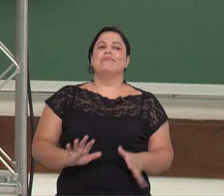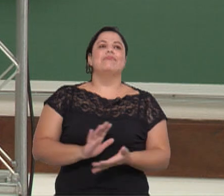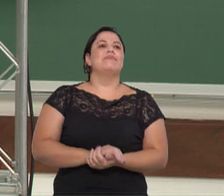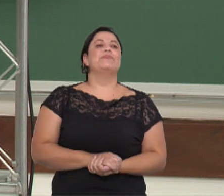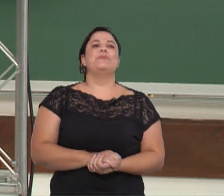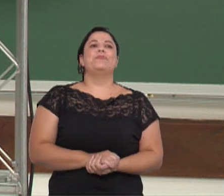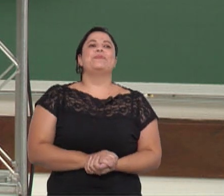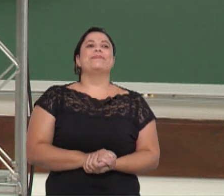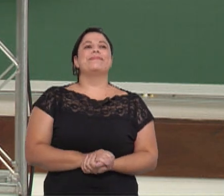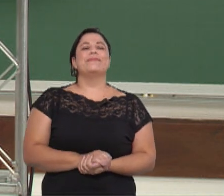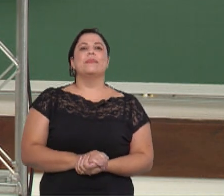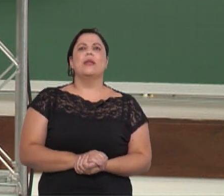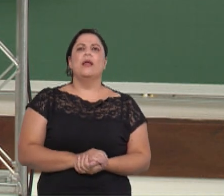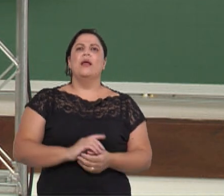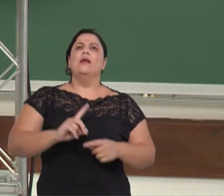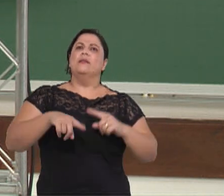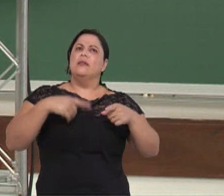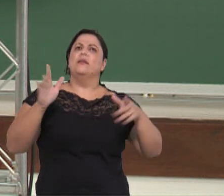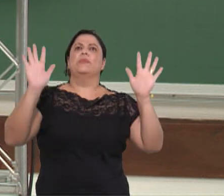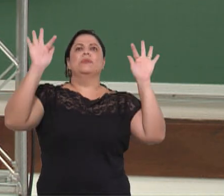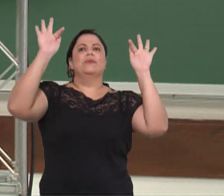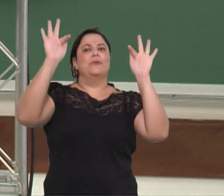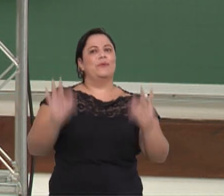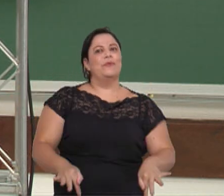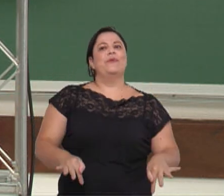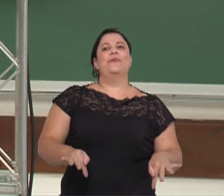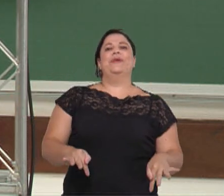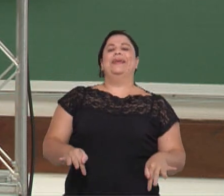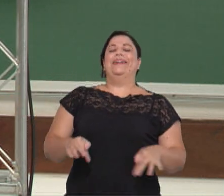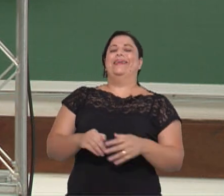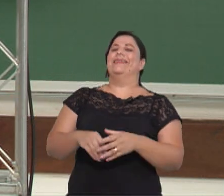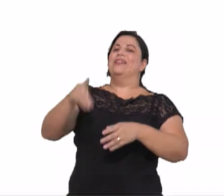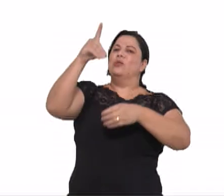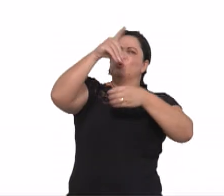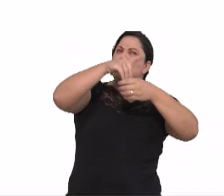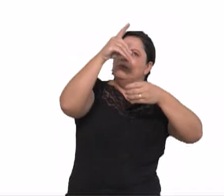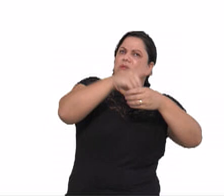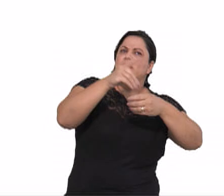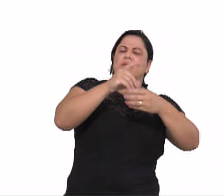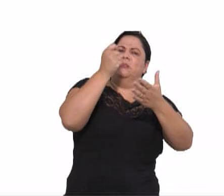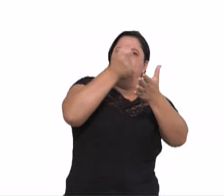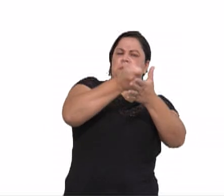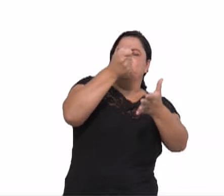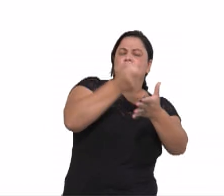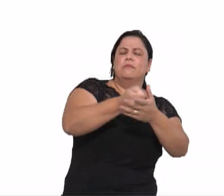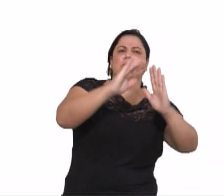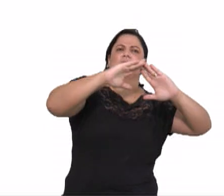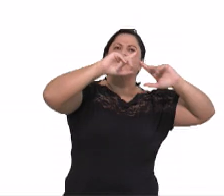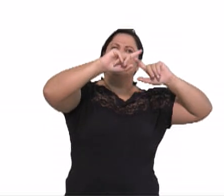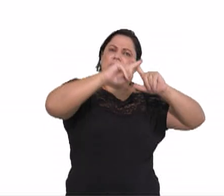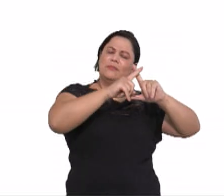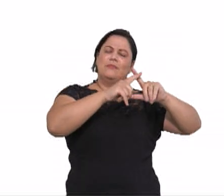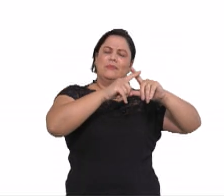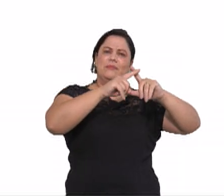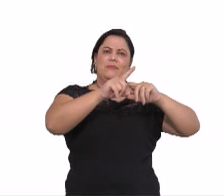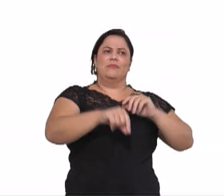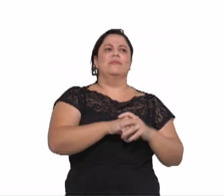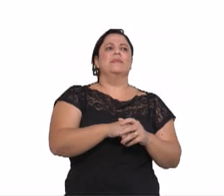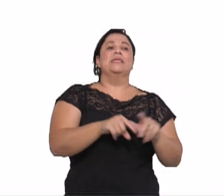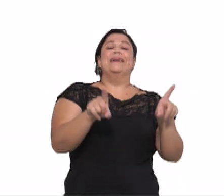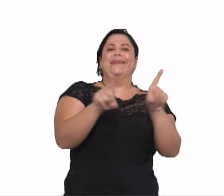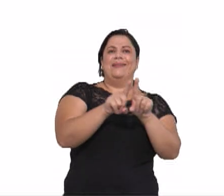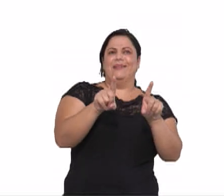Assembleia Nacional Constituinte dos dízimos cobrados pela Igreja e dos privilégios do clero da nobreza que eram sustentados pelo